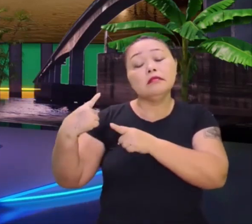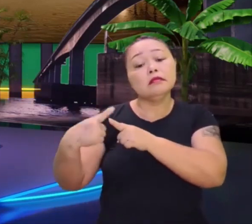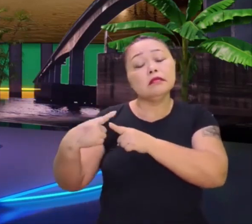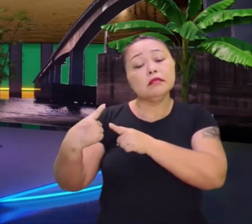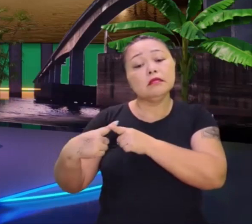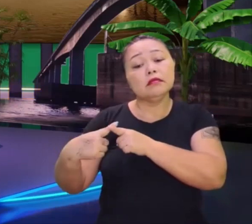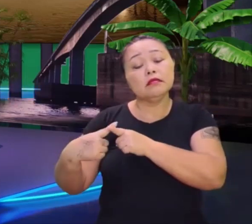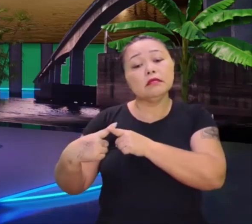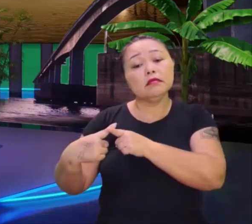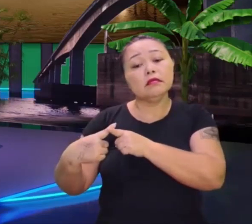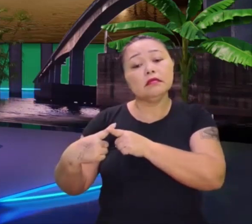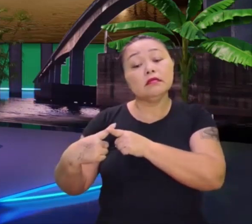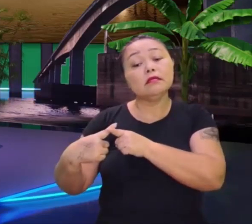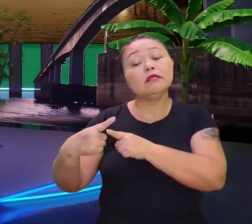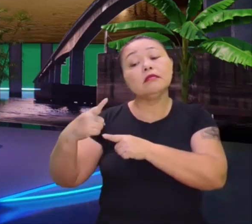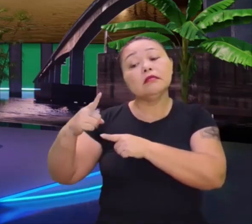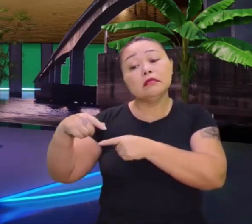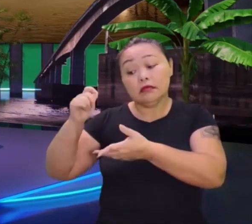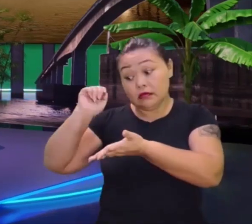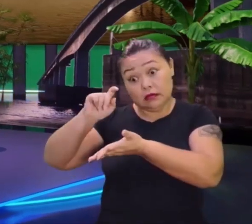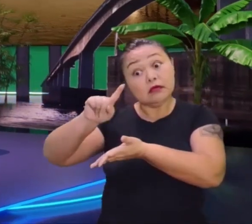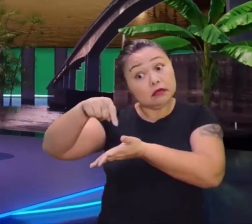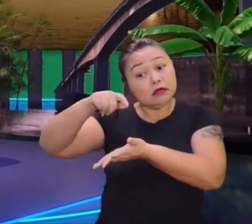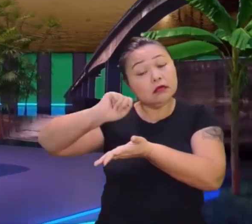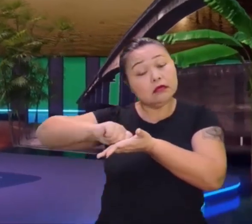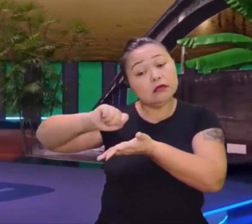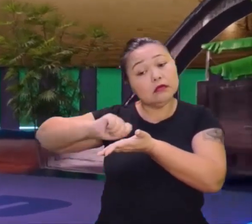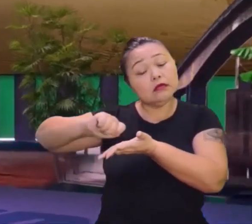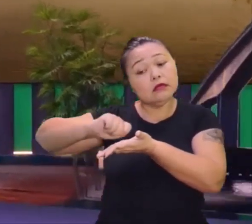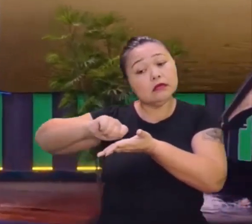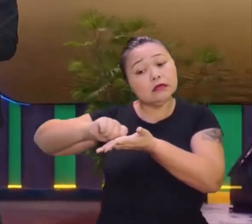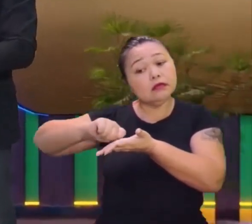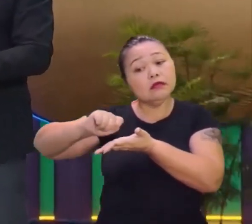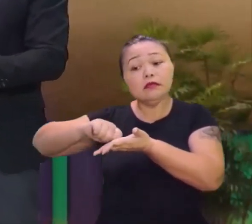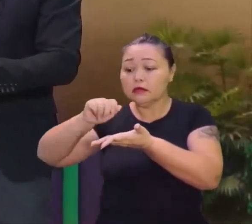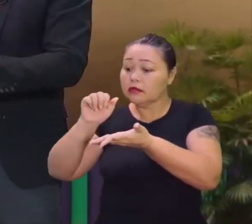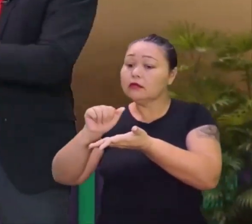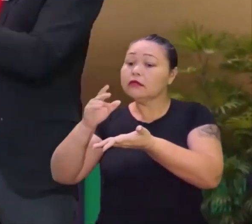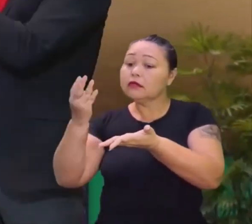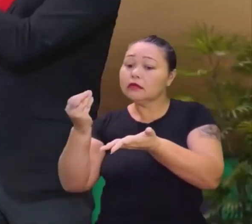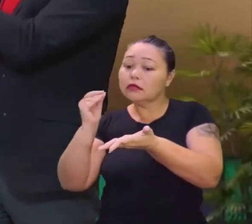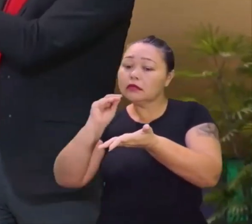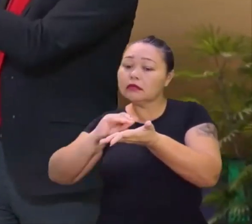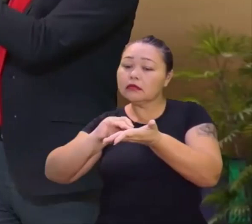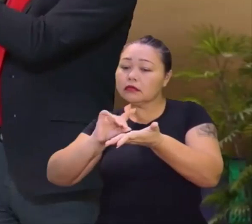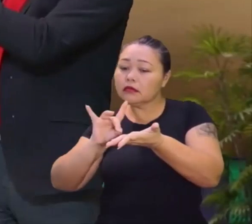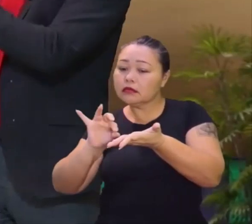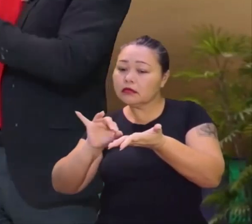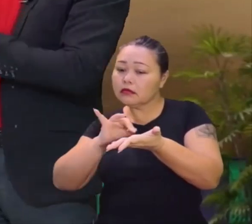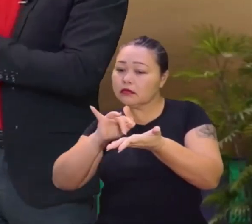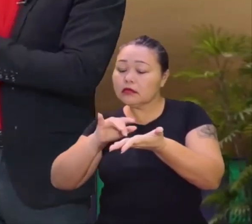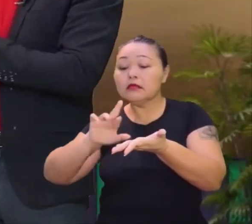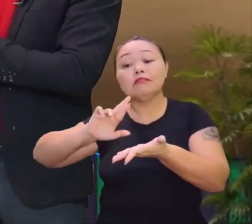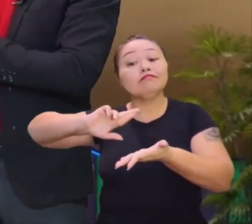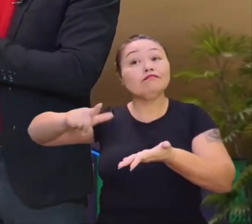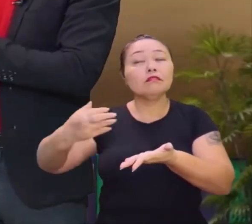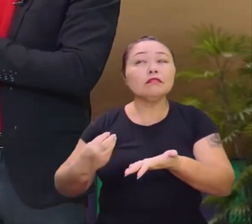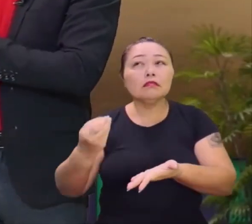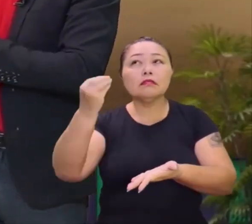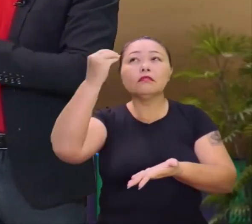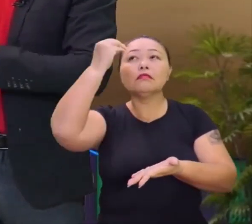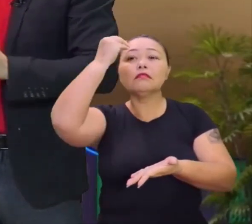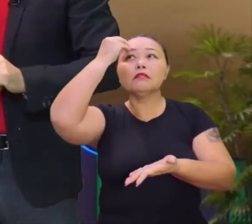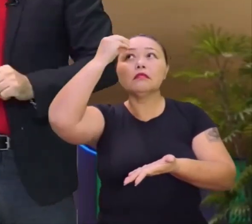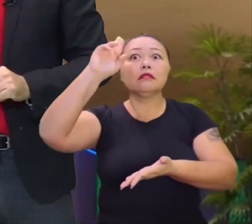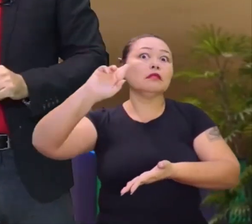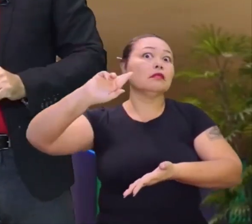porque, Rogério, quando você escreve, é diferente de quando você digita. A memorização cognitiva é diferente. Exatamente.